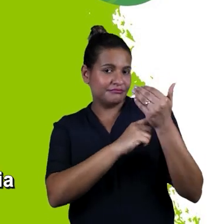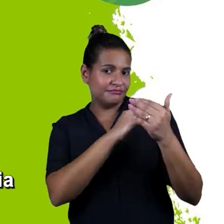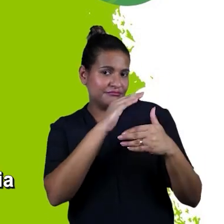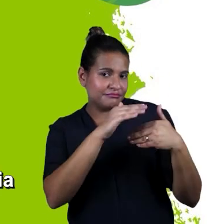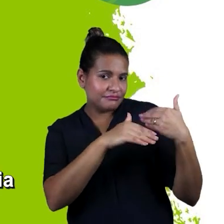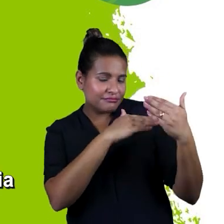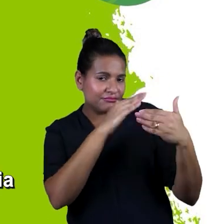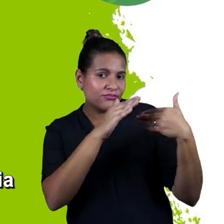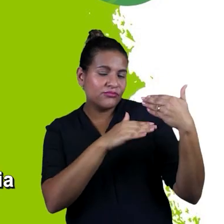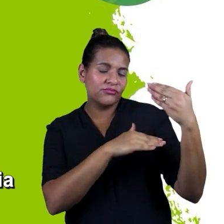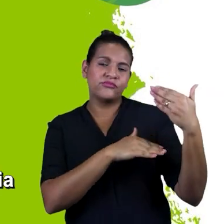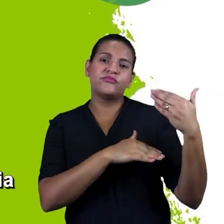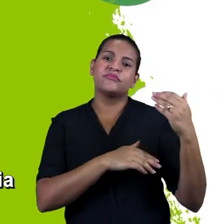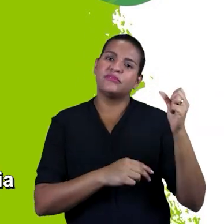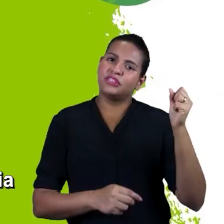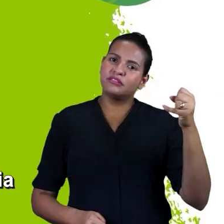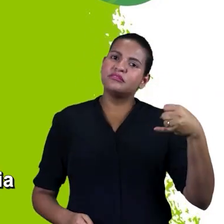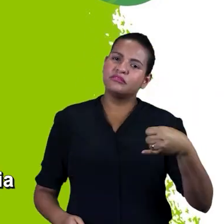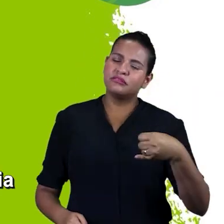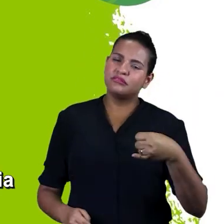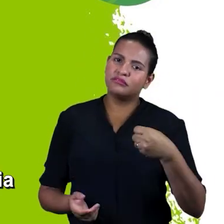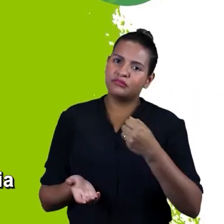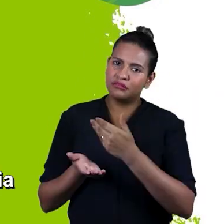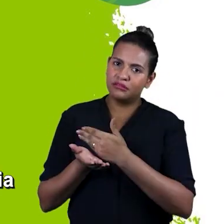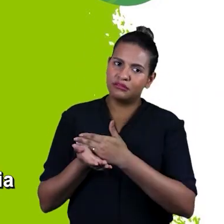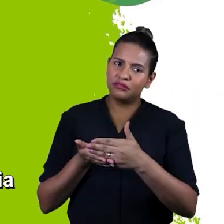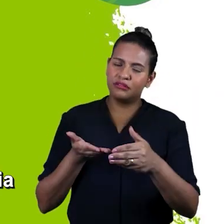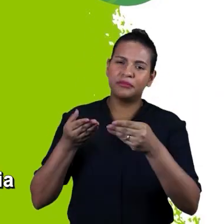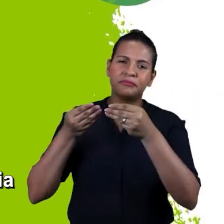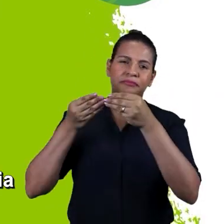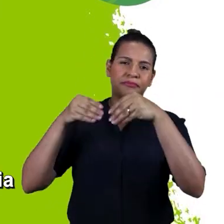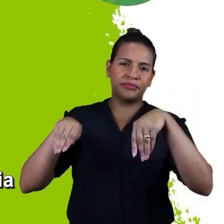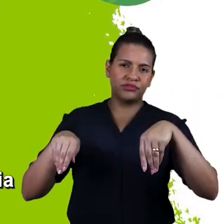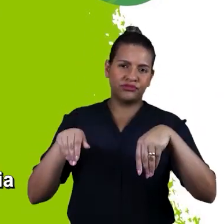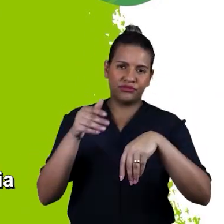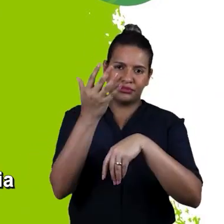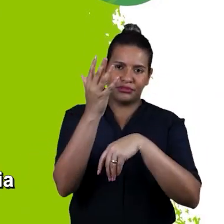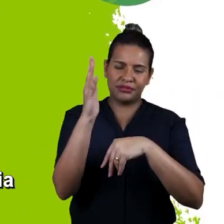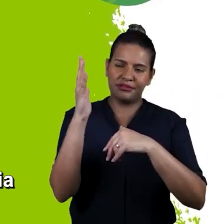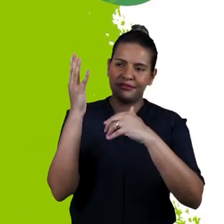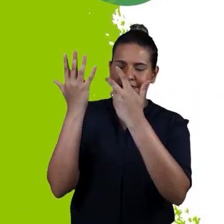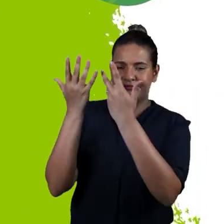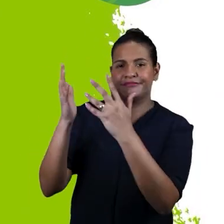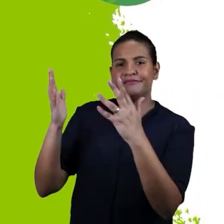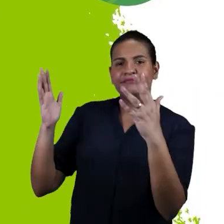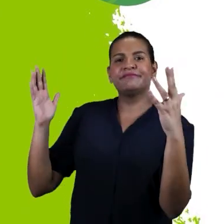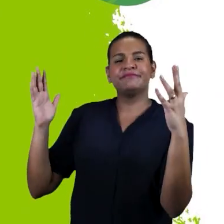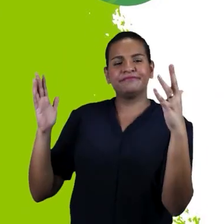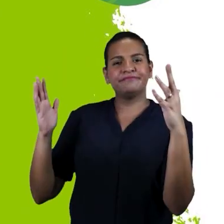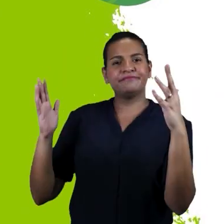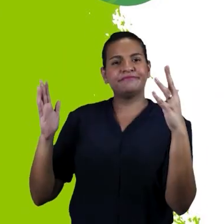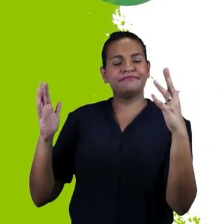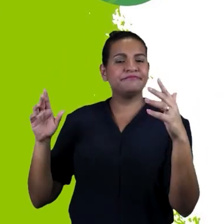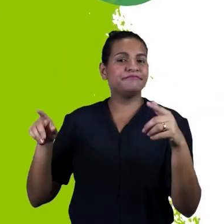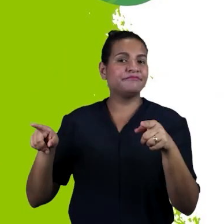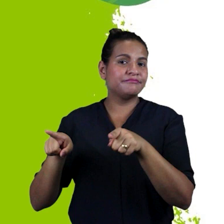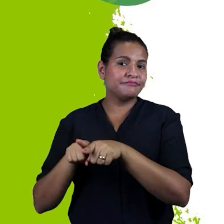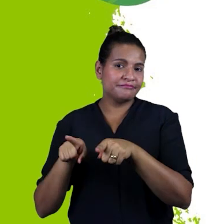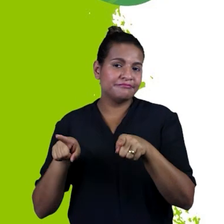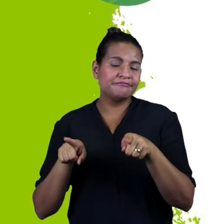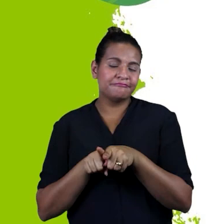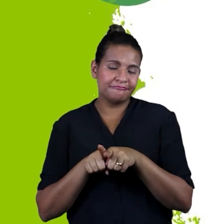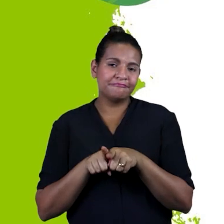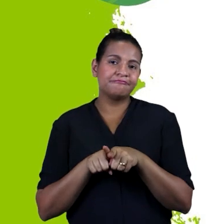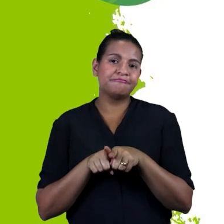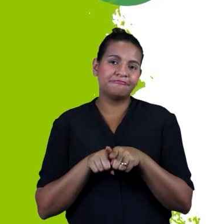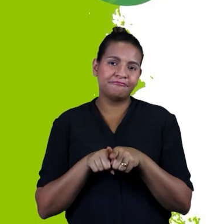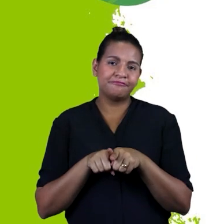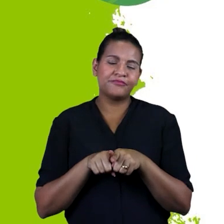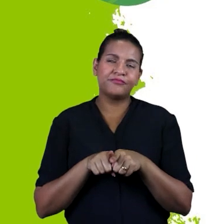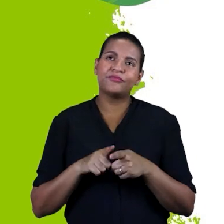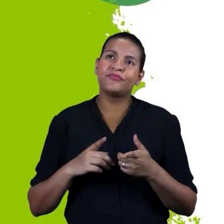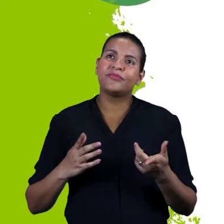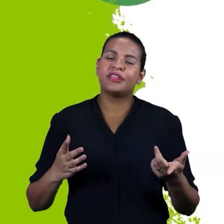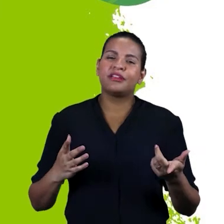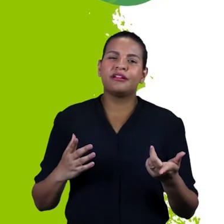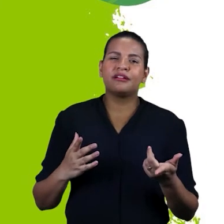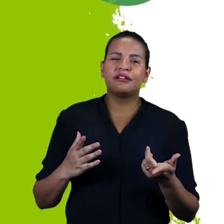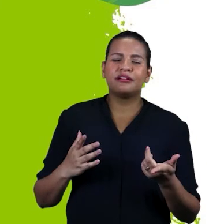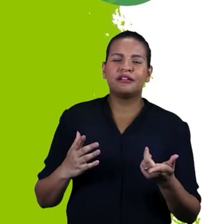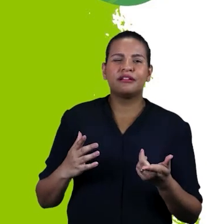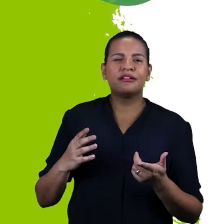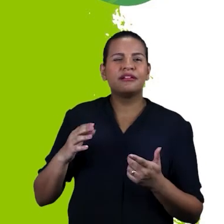O desenvolvimento da tecnologia, ele acaba, sim, prejudicando o meio ambiente